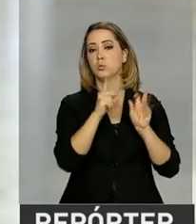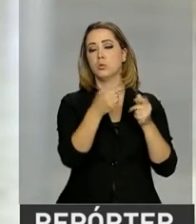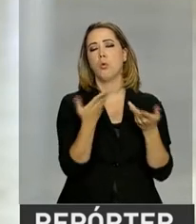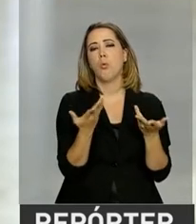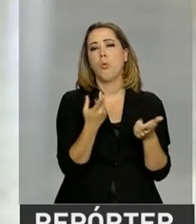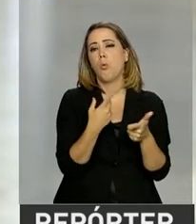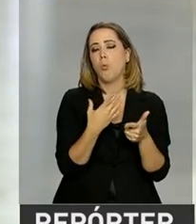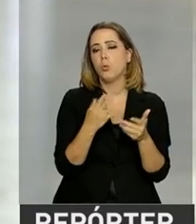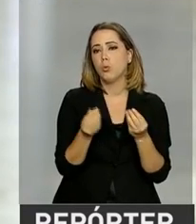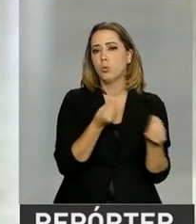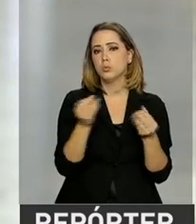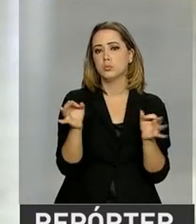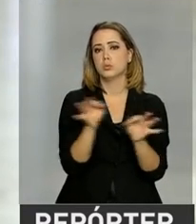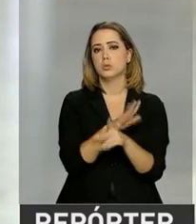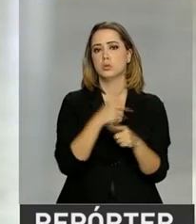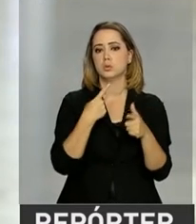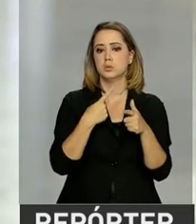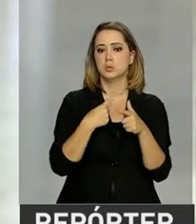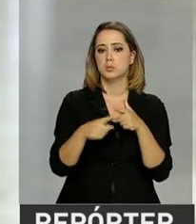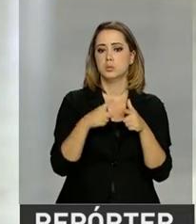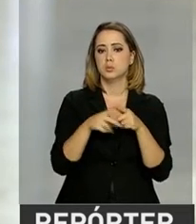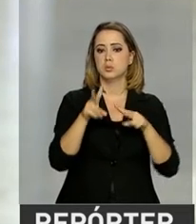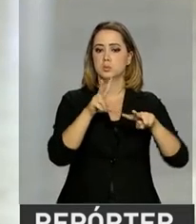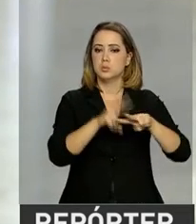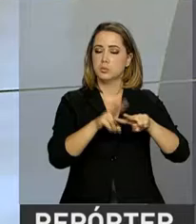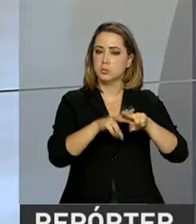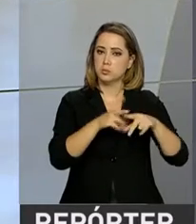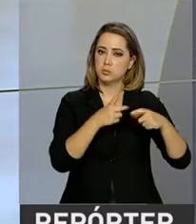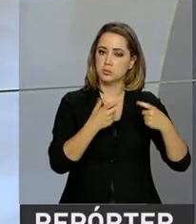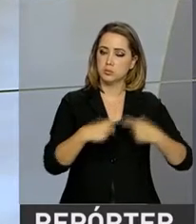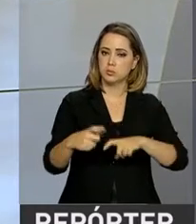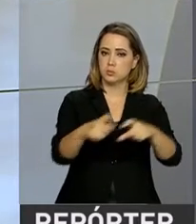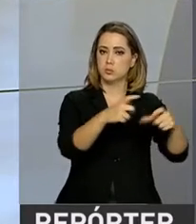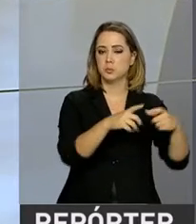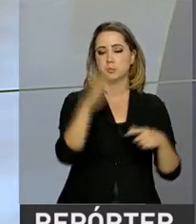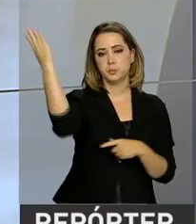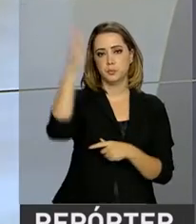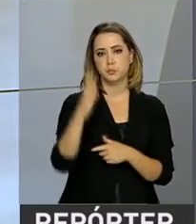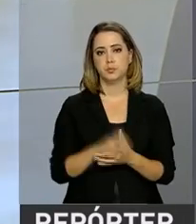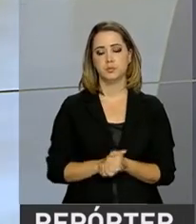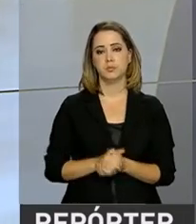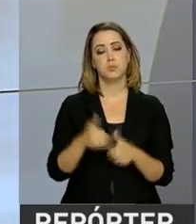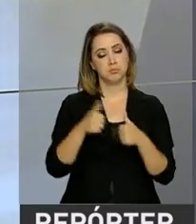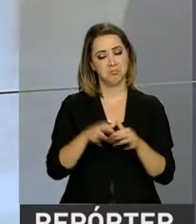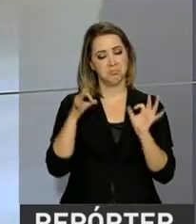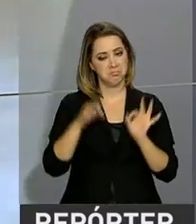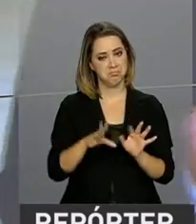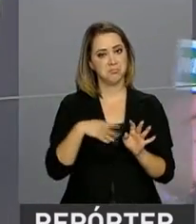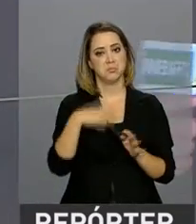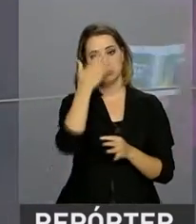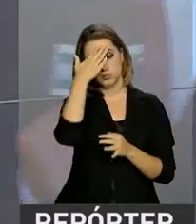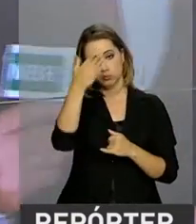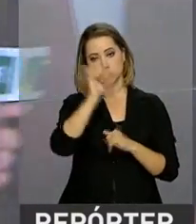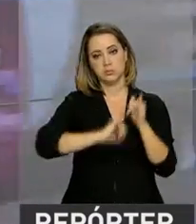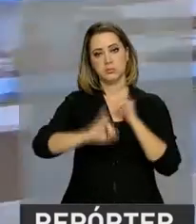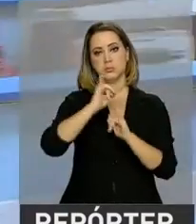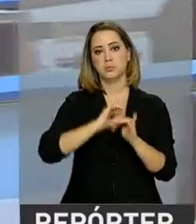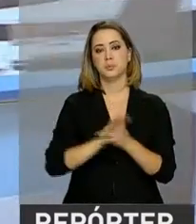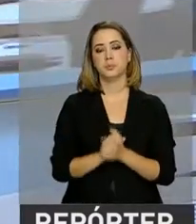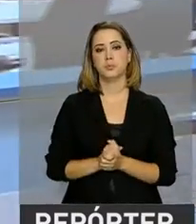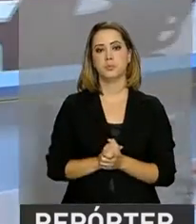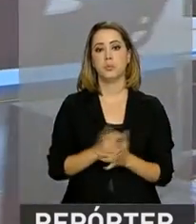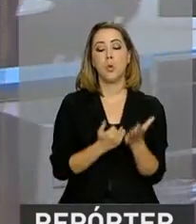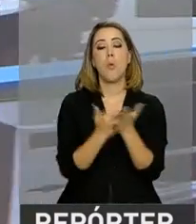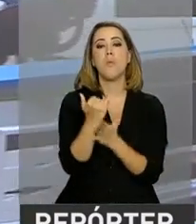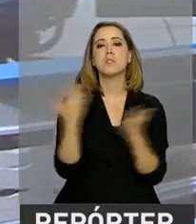penitenciária brasileira eu volto com você no estúdio roberto está certo paulo muito obrigado por essas informações e